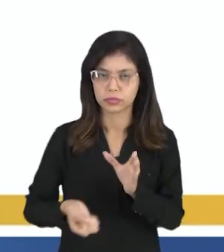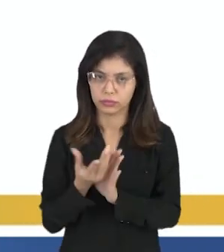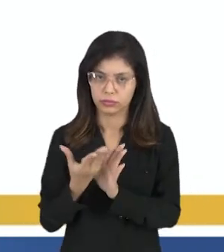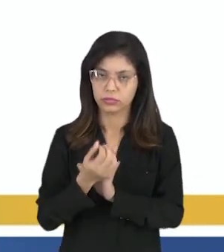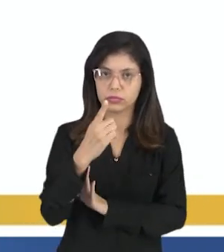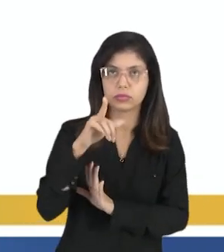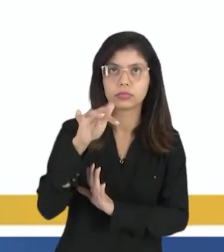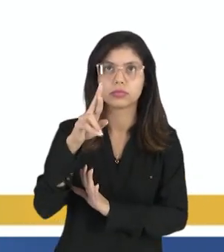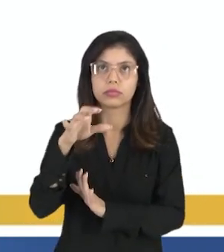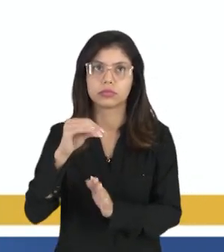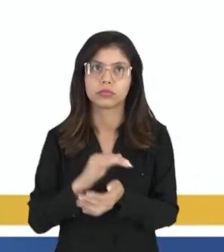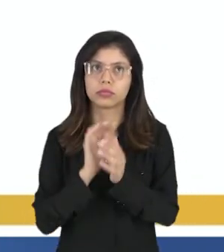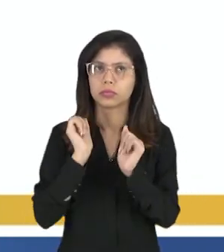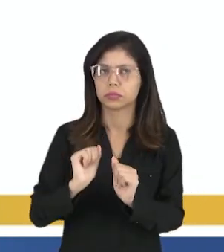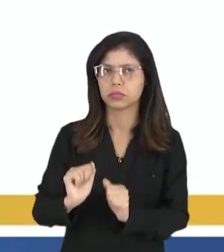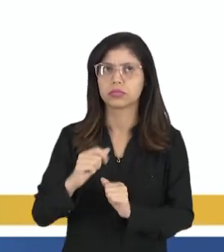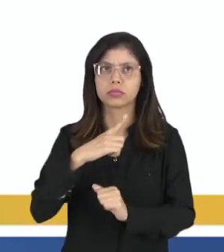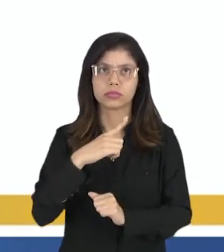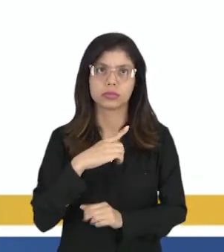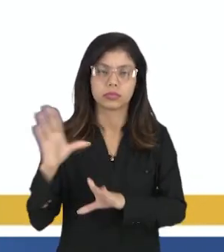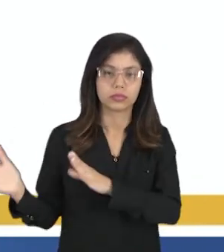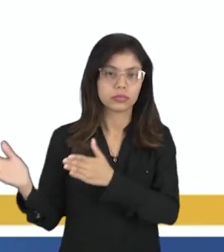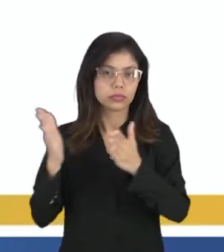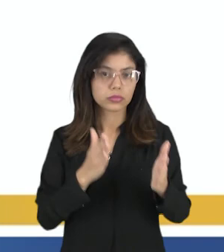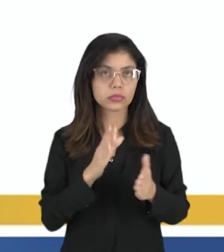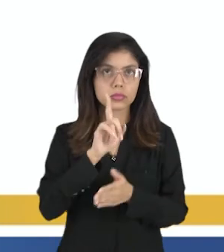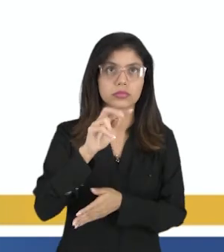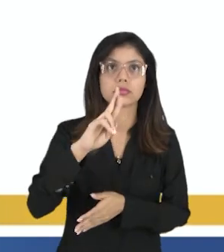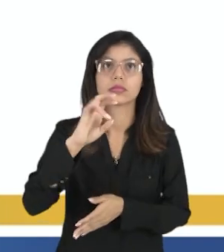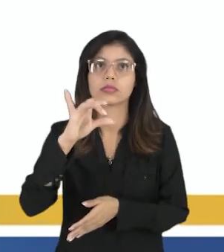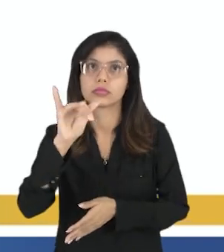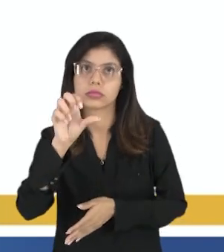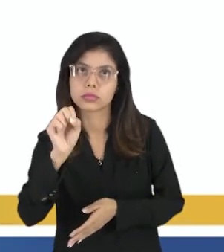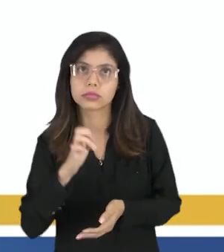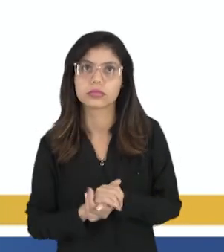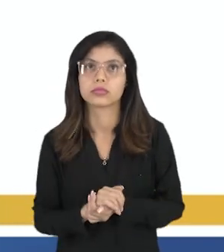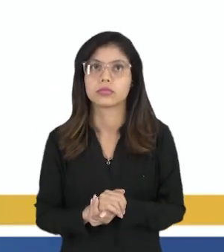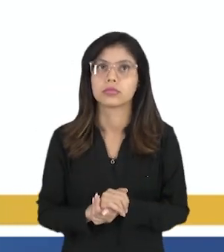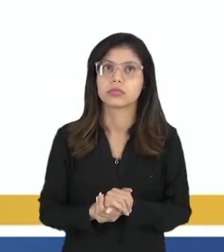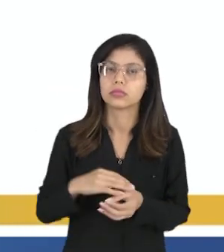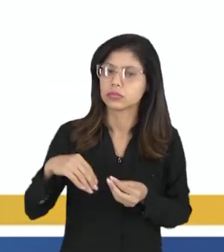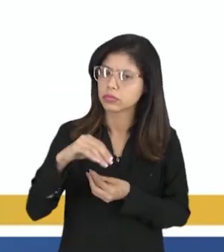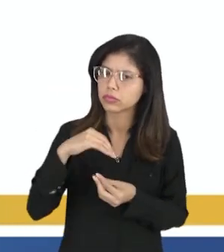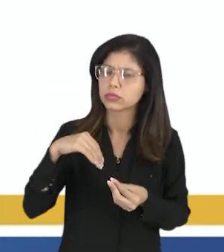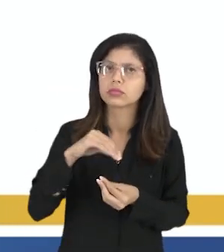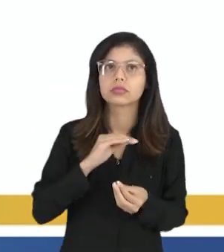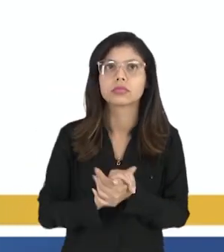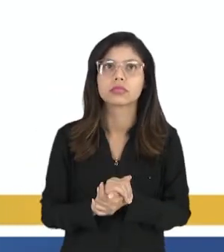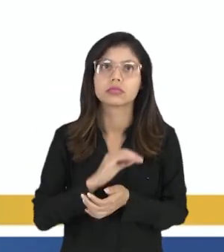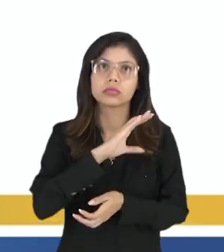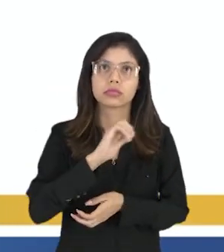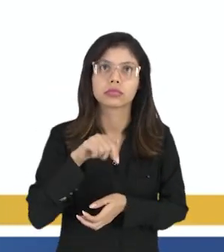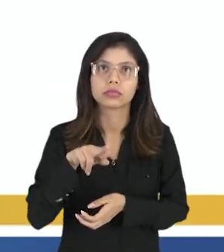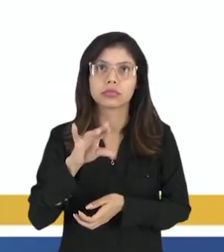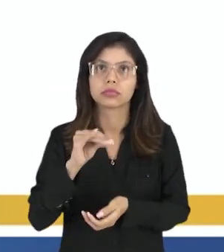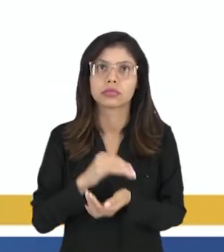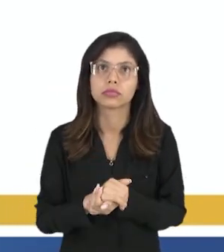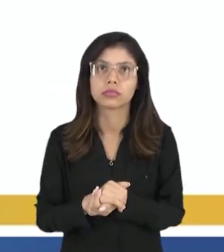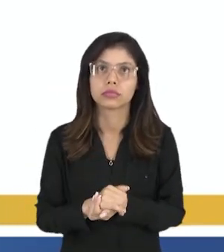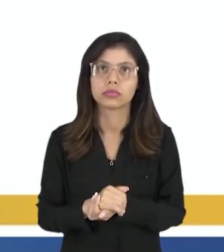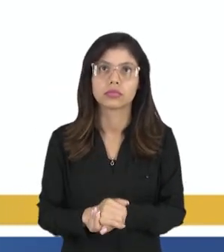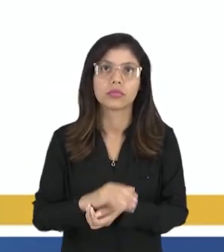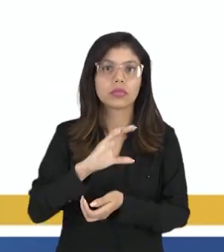de polímeros e pode ser obtido a partir da eletrólise de uma solução aquosa de cloreto de sódio.